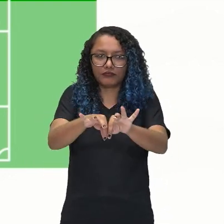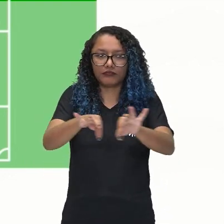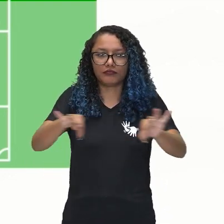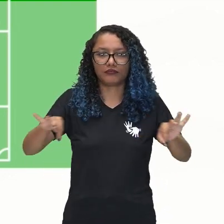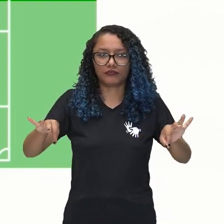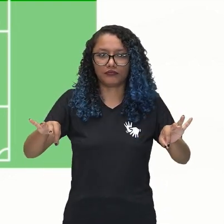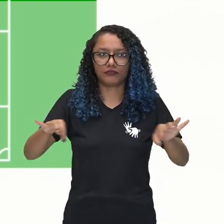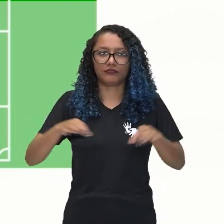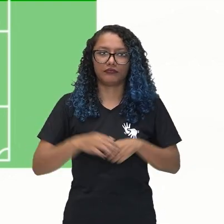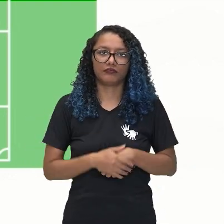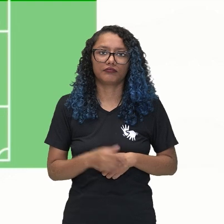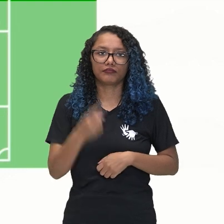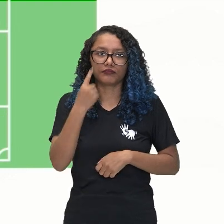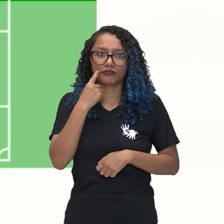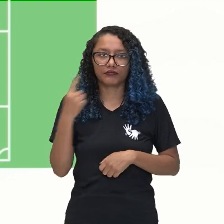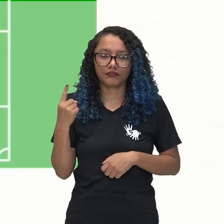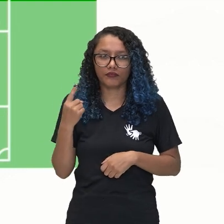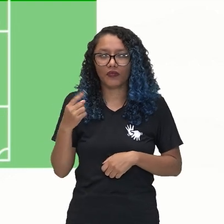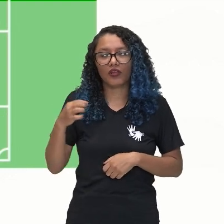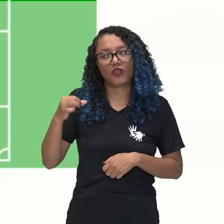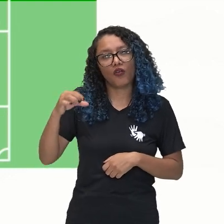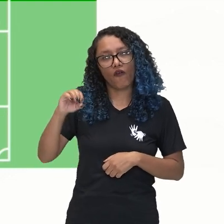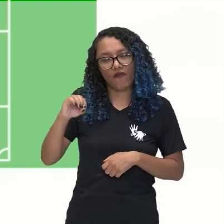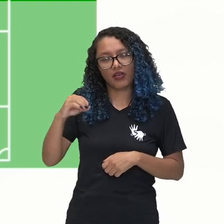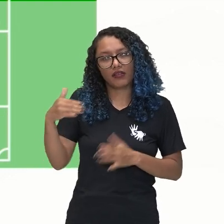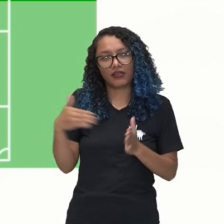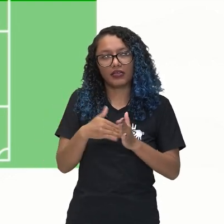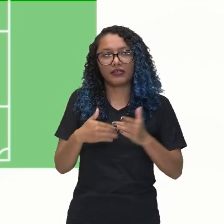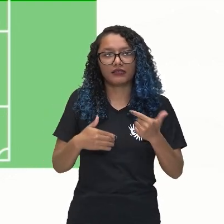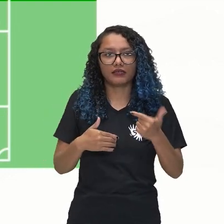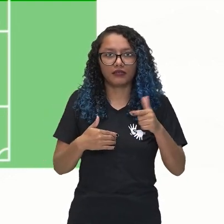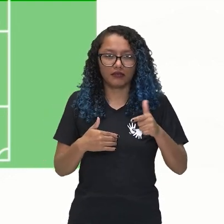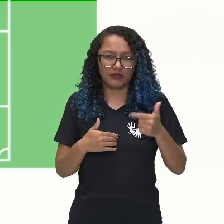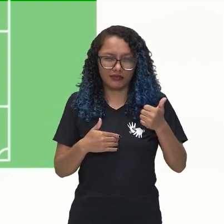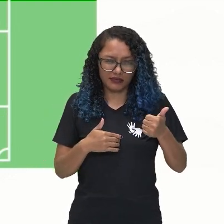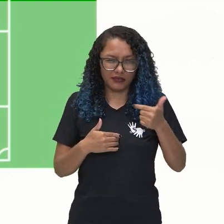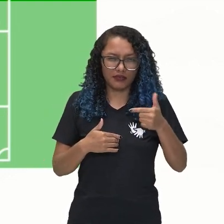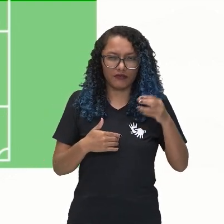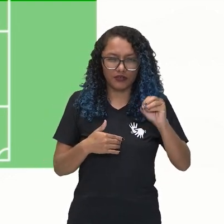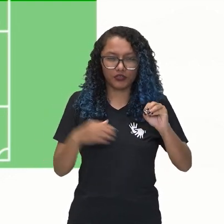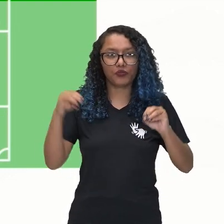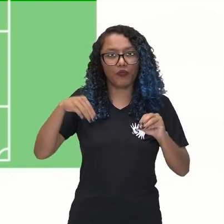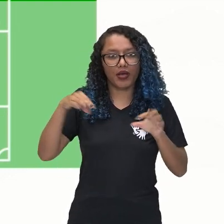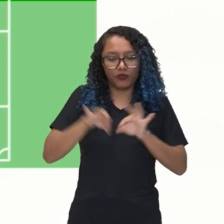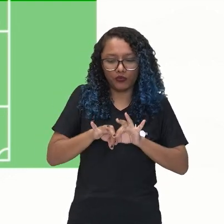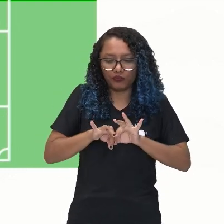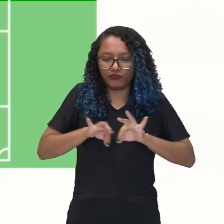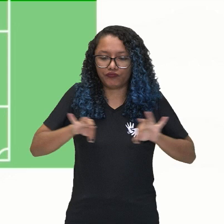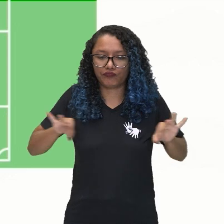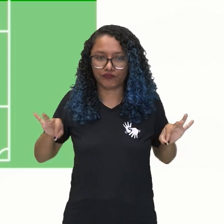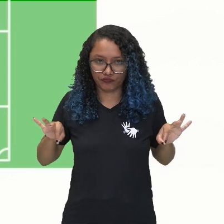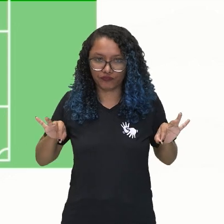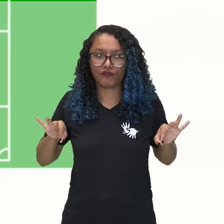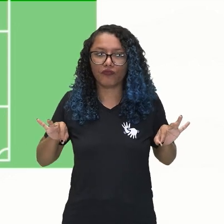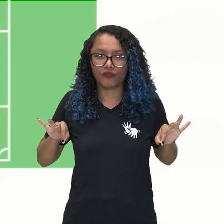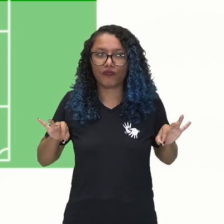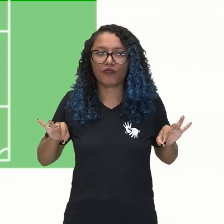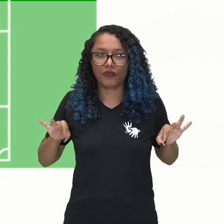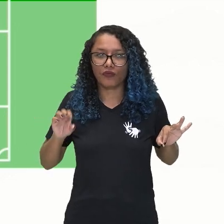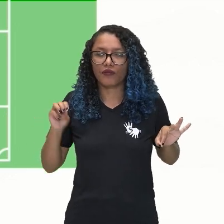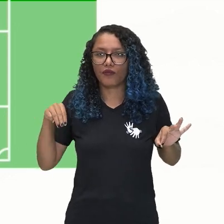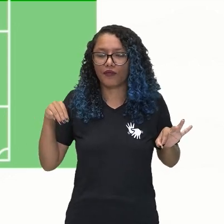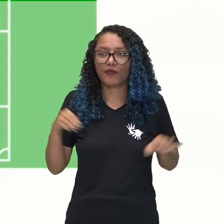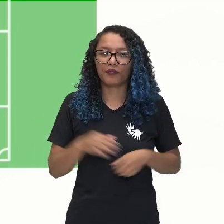a distância de 90 até 120 metros de comprimento. São duas linhas